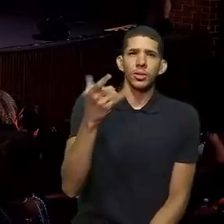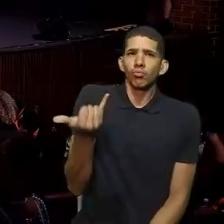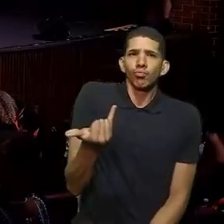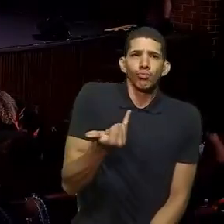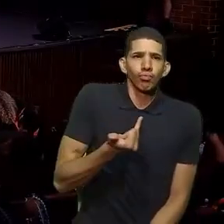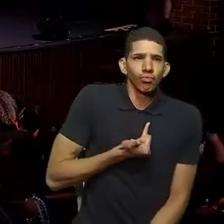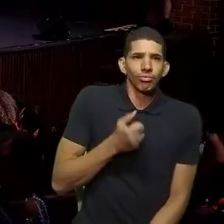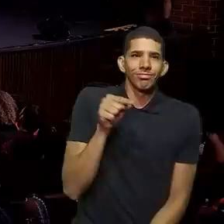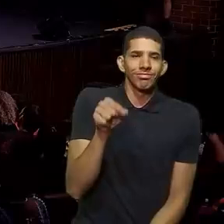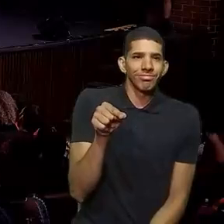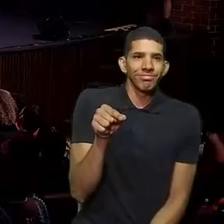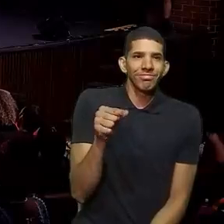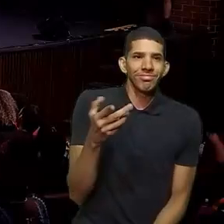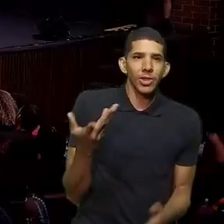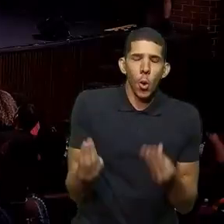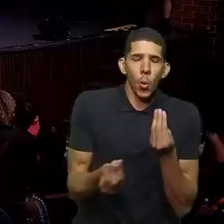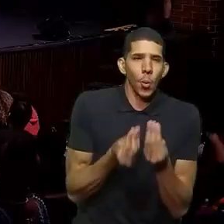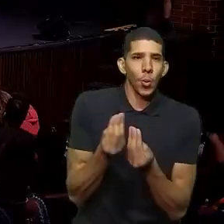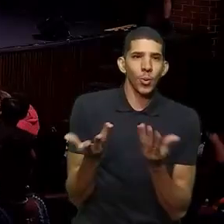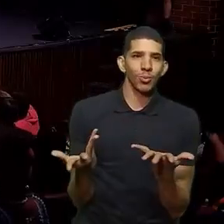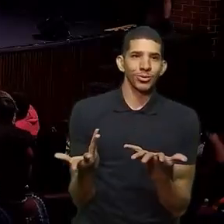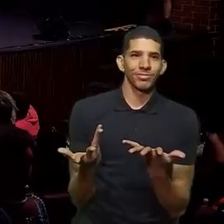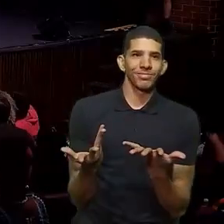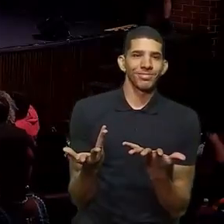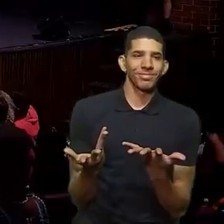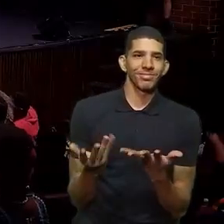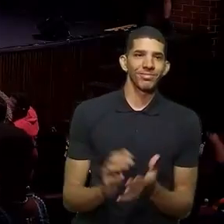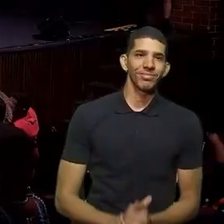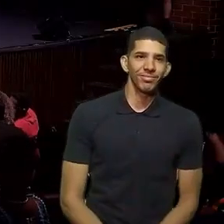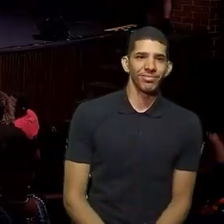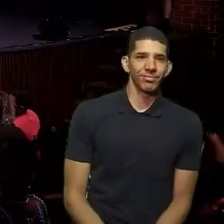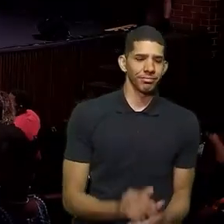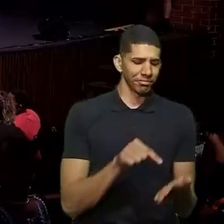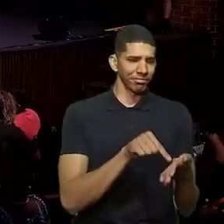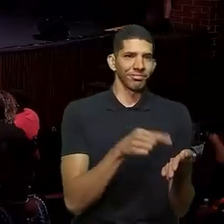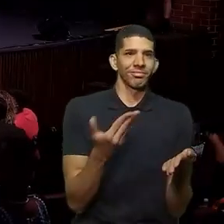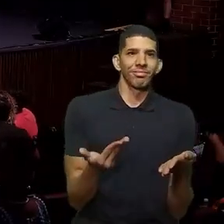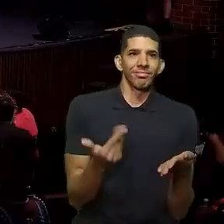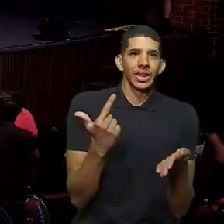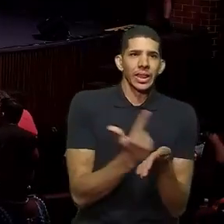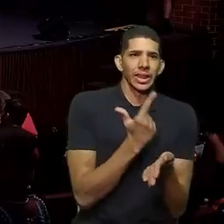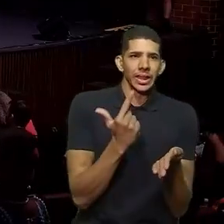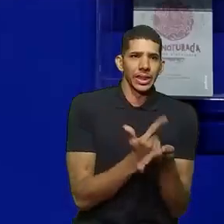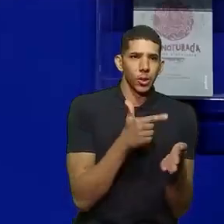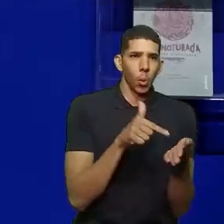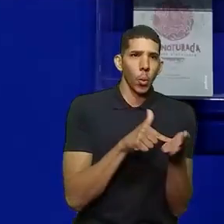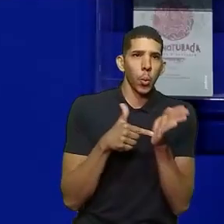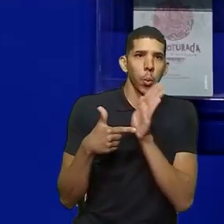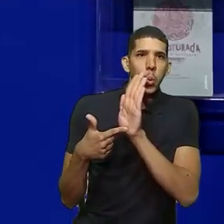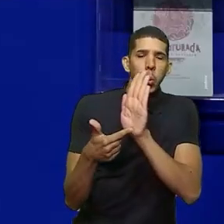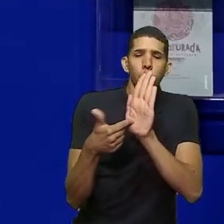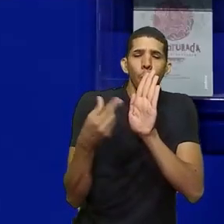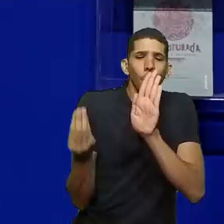né? Como que você recebe esse livro para poder prefaciar?